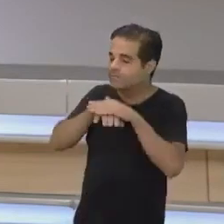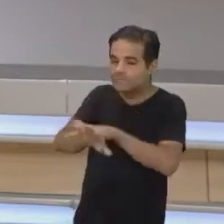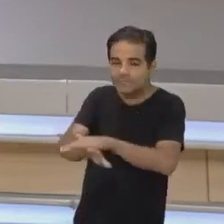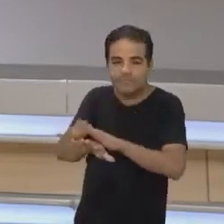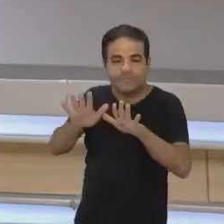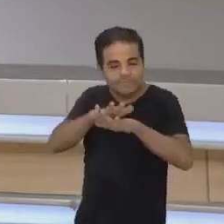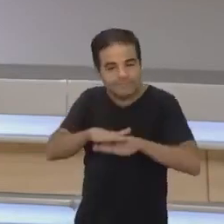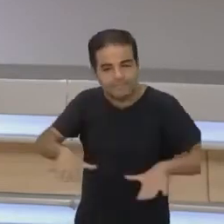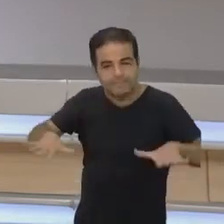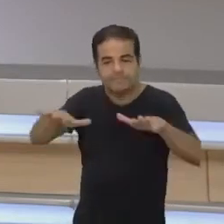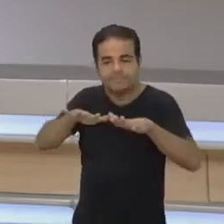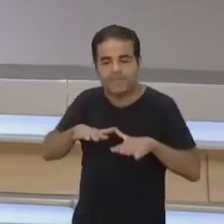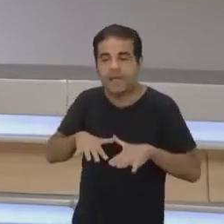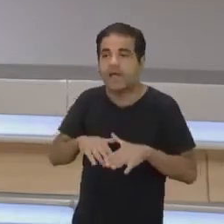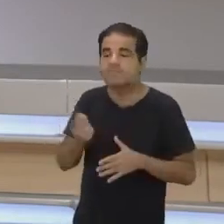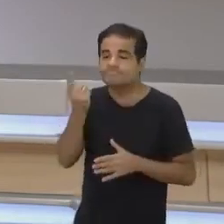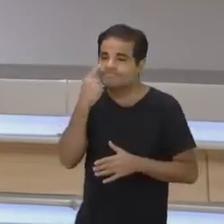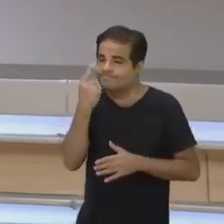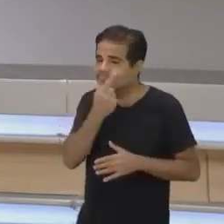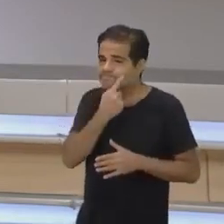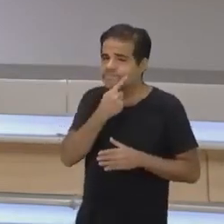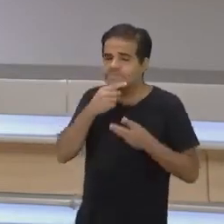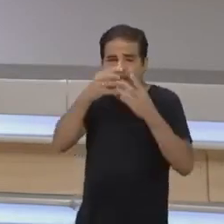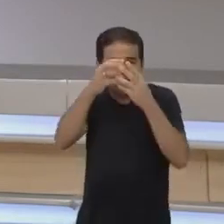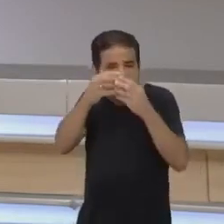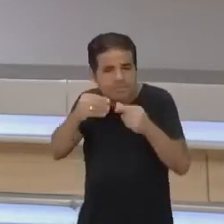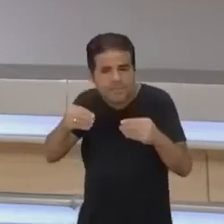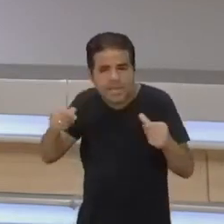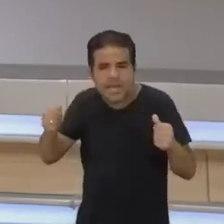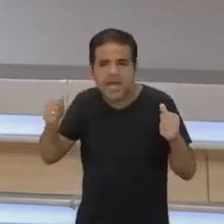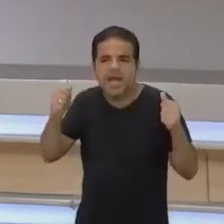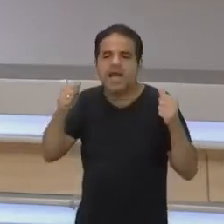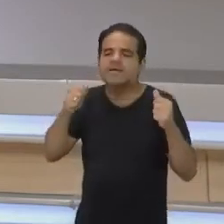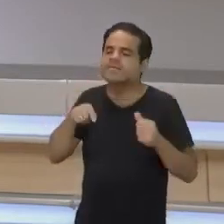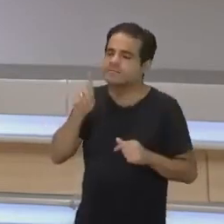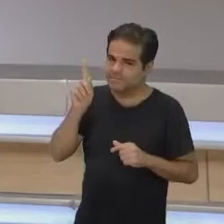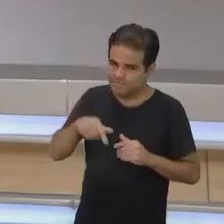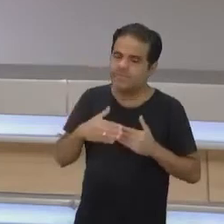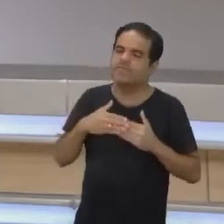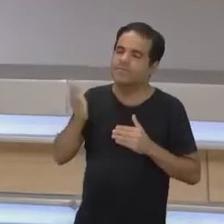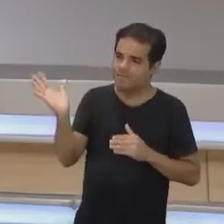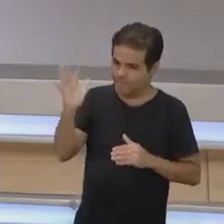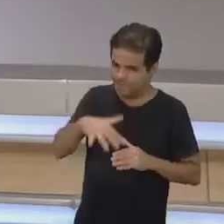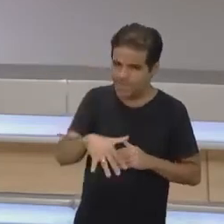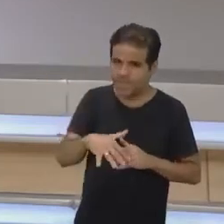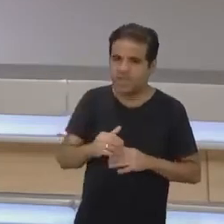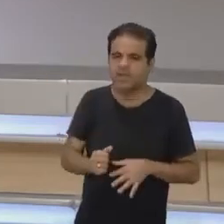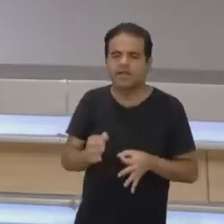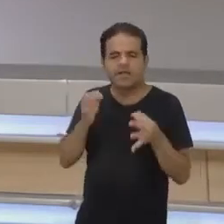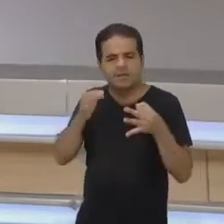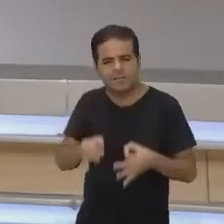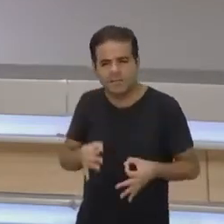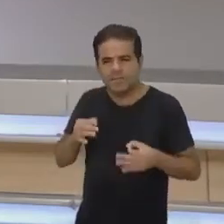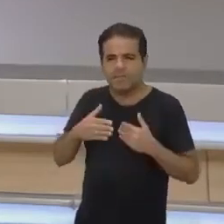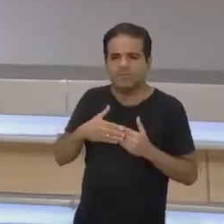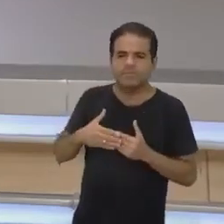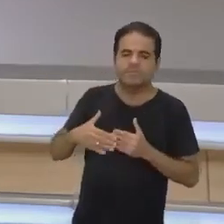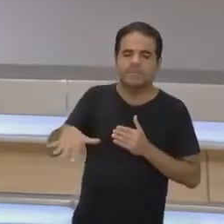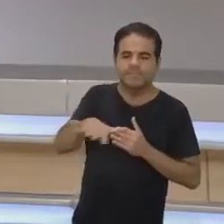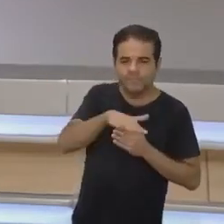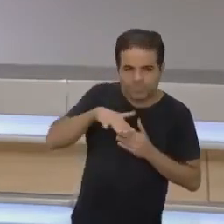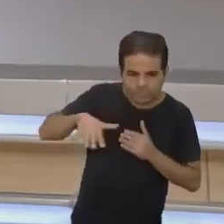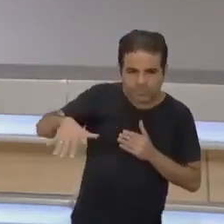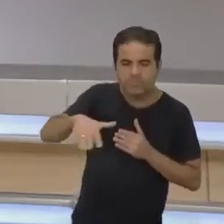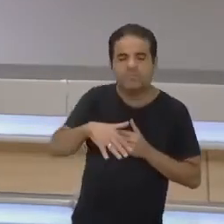seus órgãos. E aí, então, esses minerais ou esses sais minerais vêm justamente ali da terra,